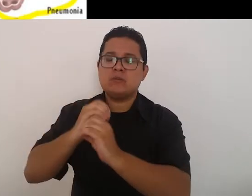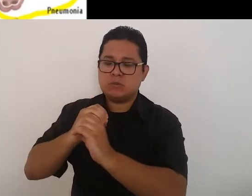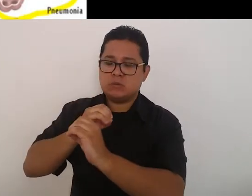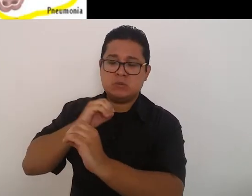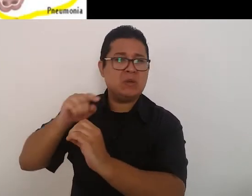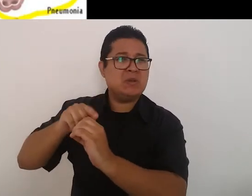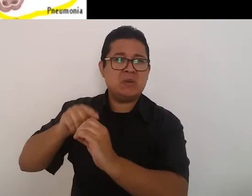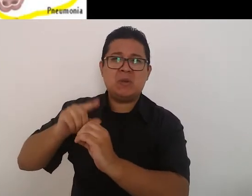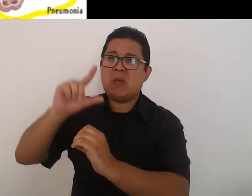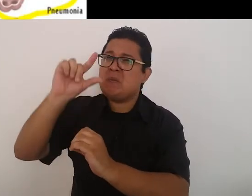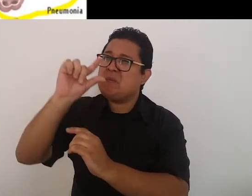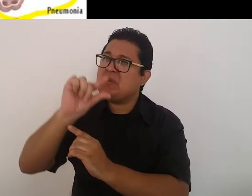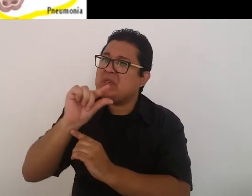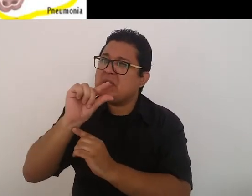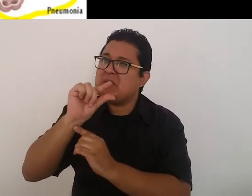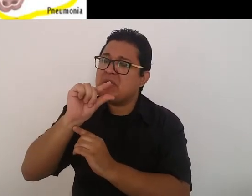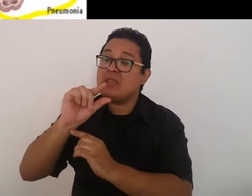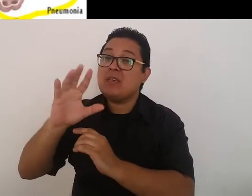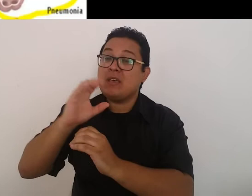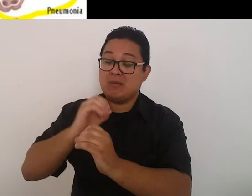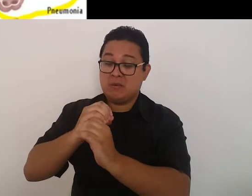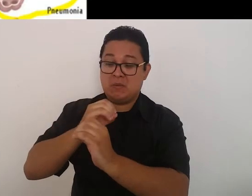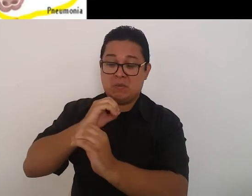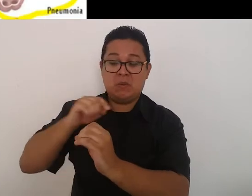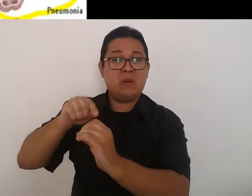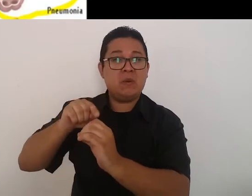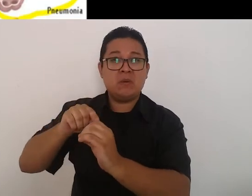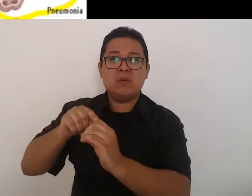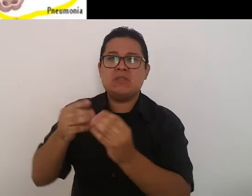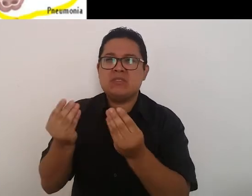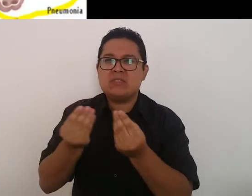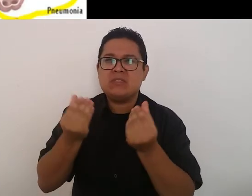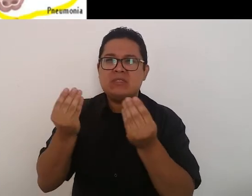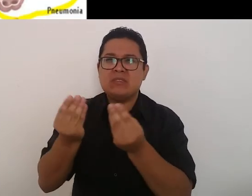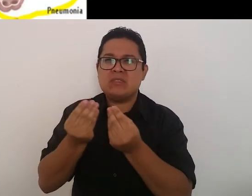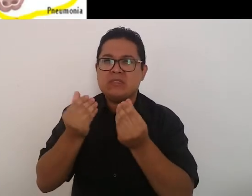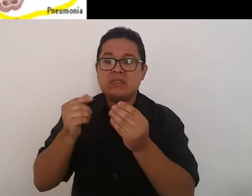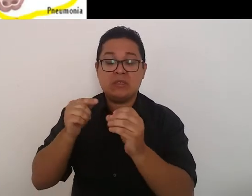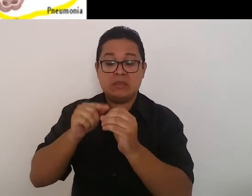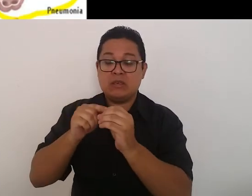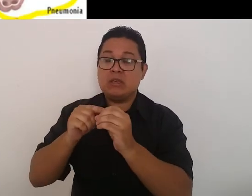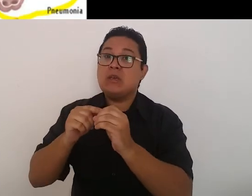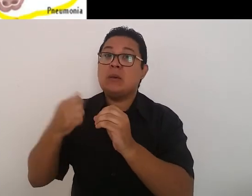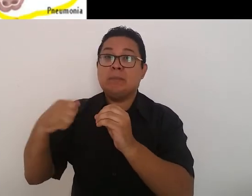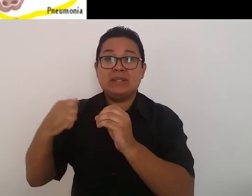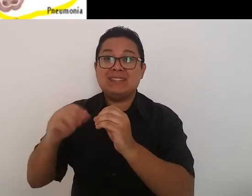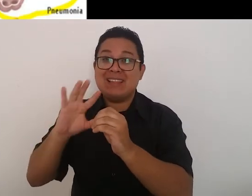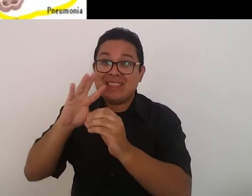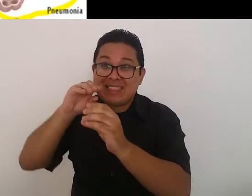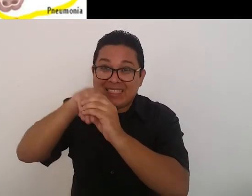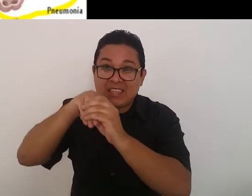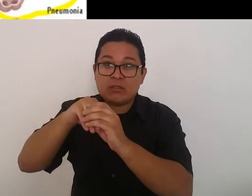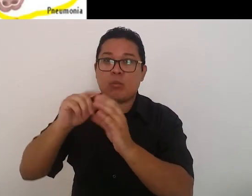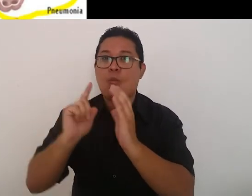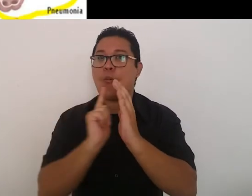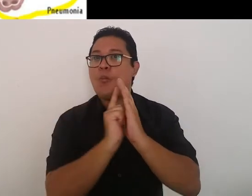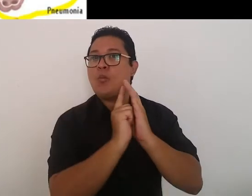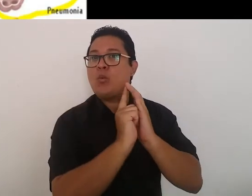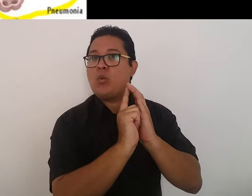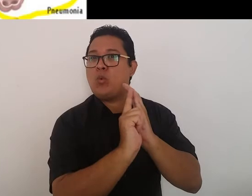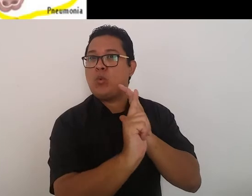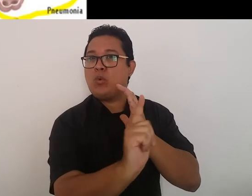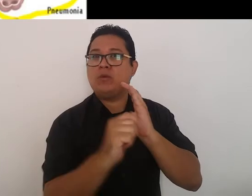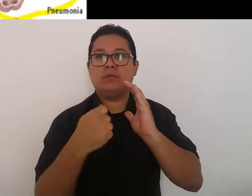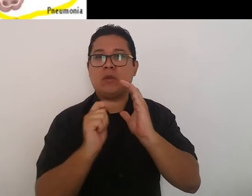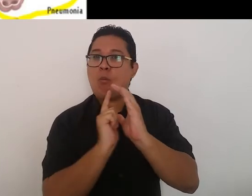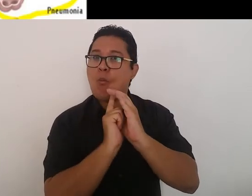sensíveis. Qualquer coisinha já pode dar um probleminha ali nesses canais. Por isso que a gente tosse, é